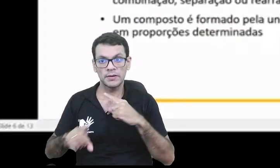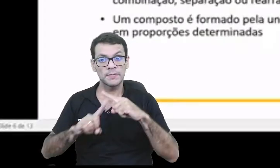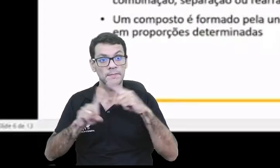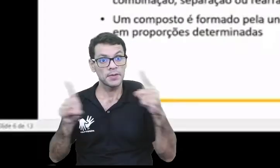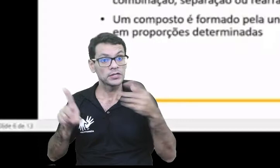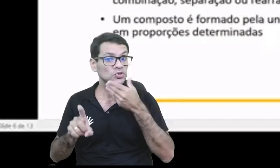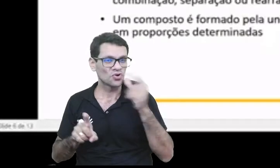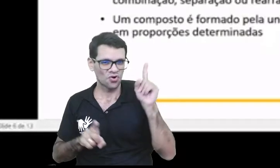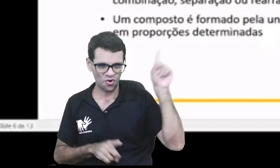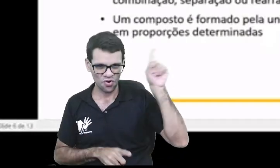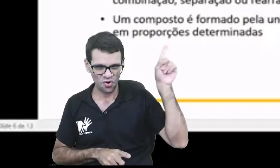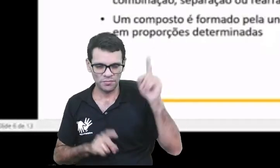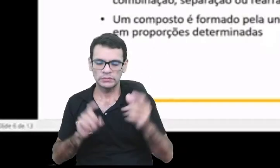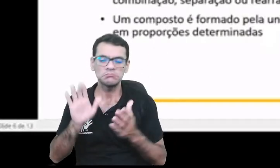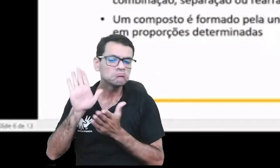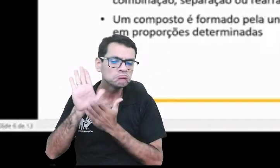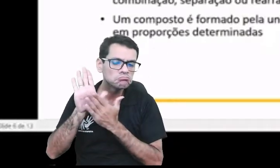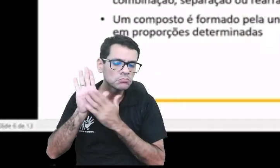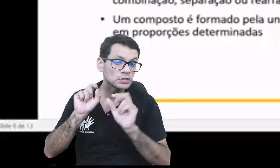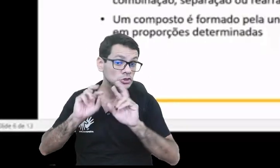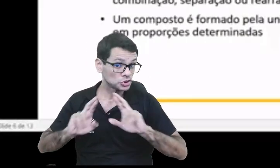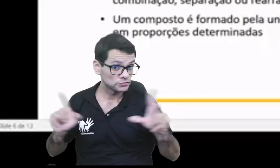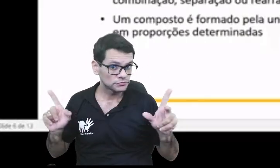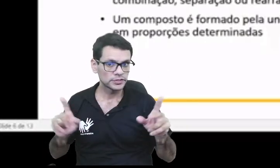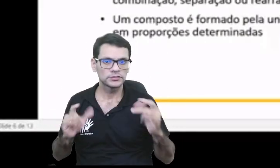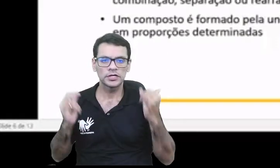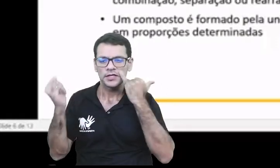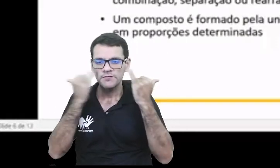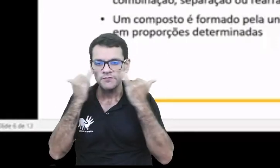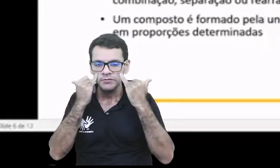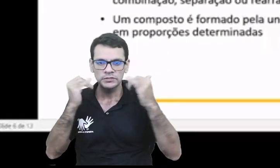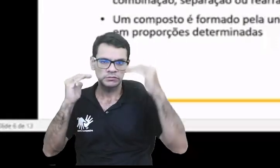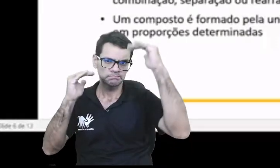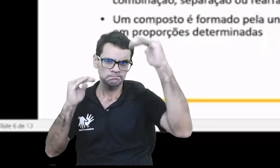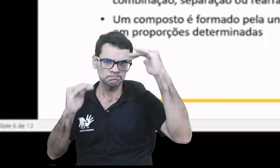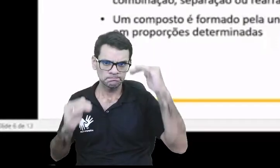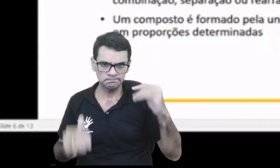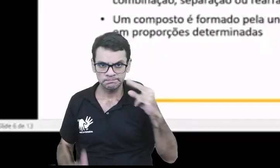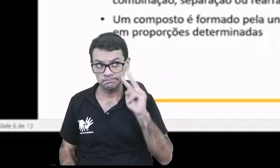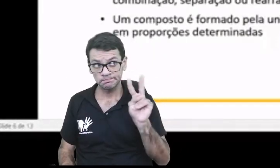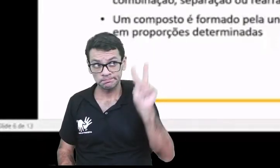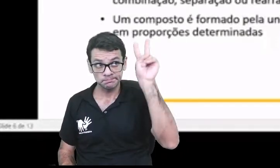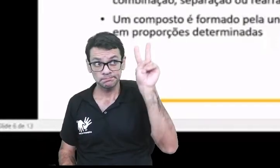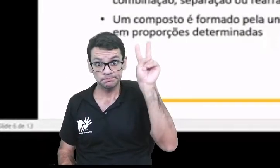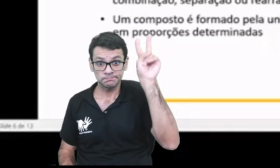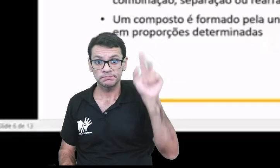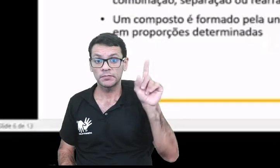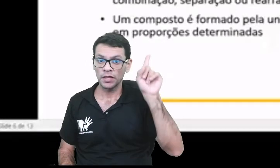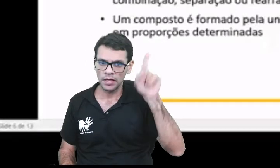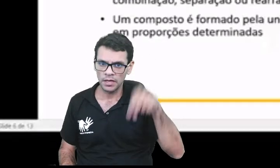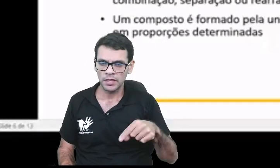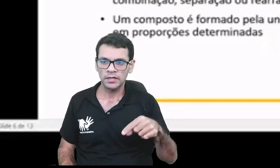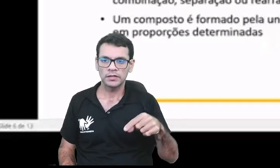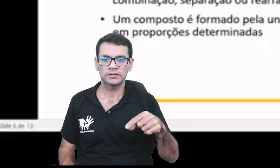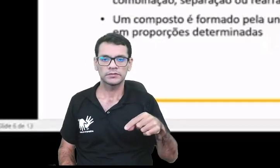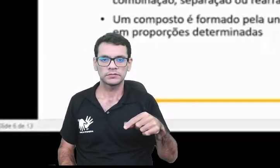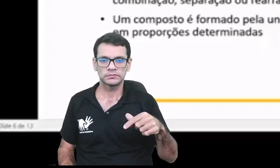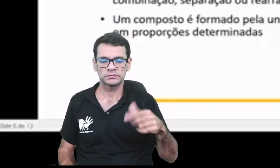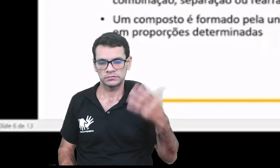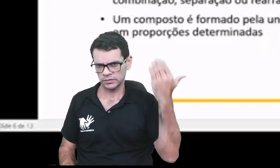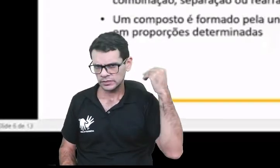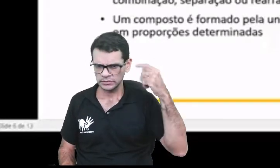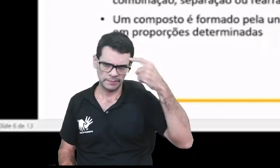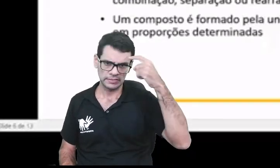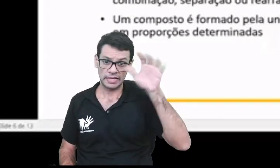algumas observações importantes. Essas informações que eu listei aqui são informações de acordo com a linguagem da época.